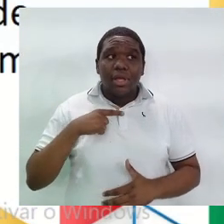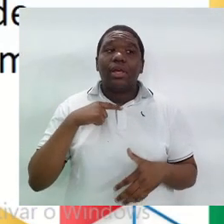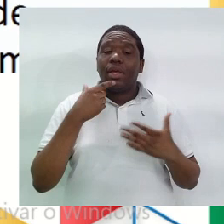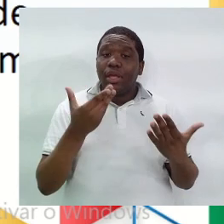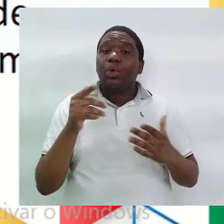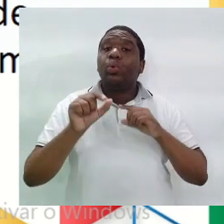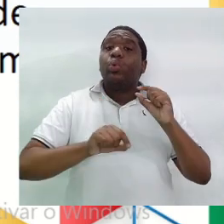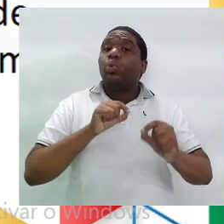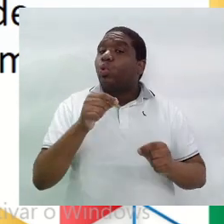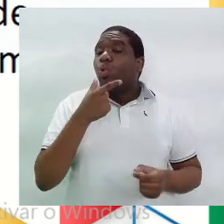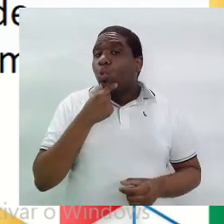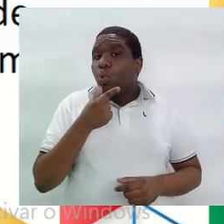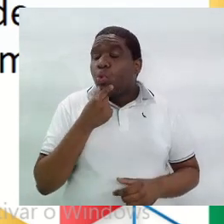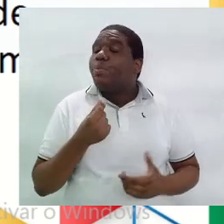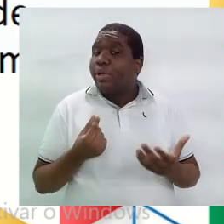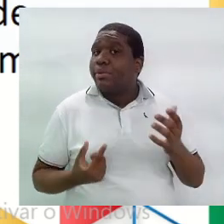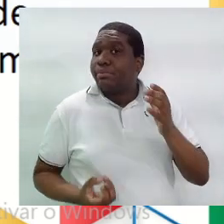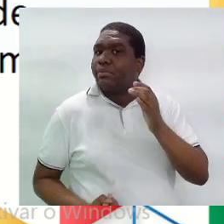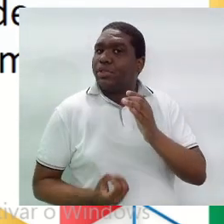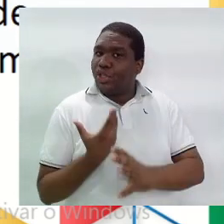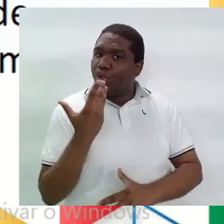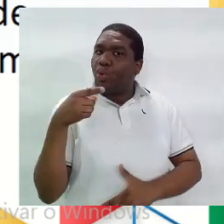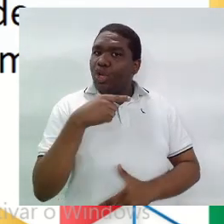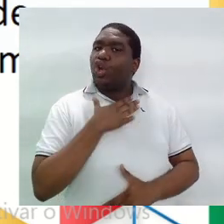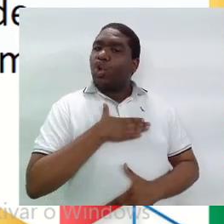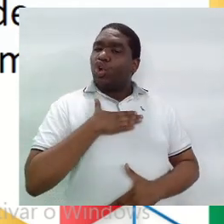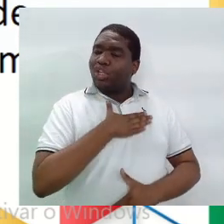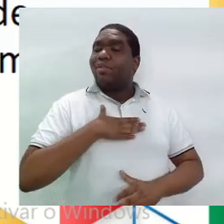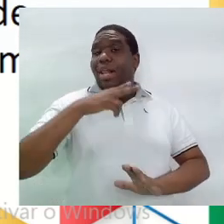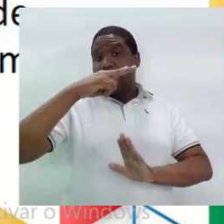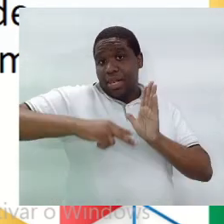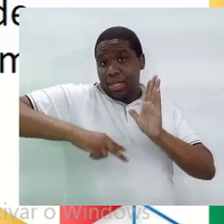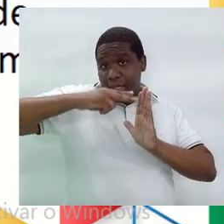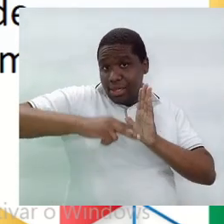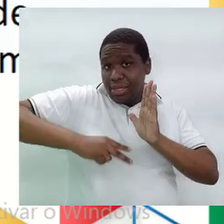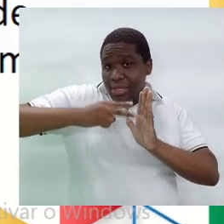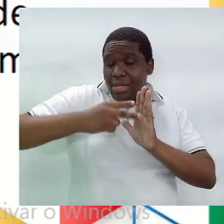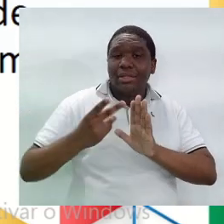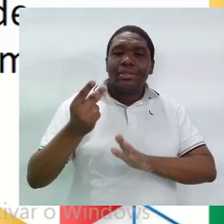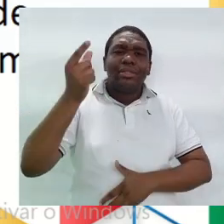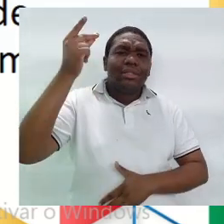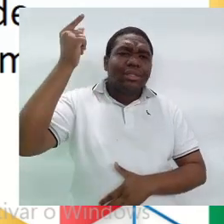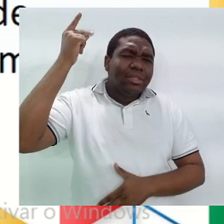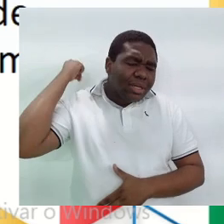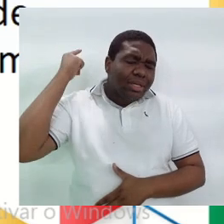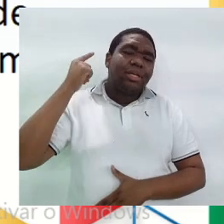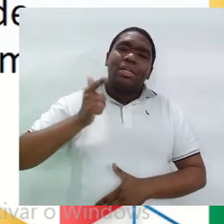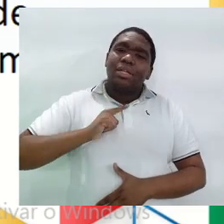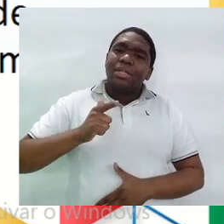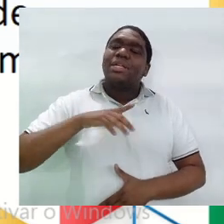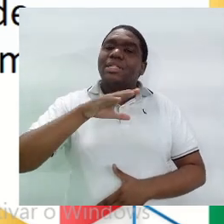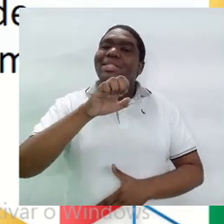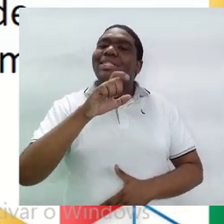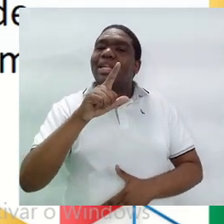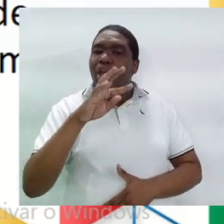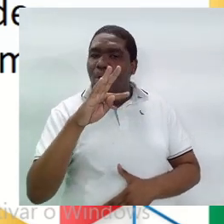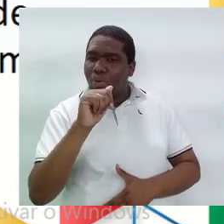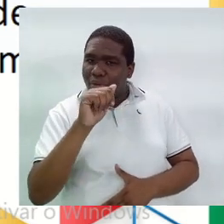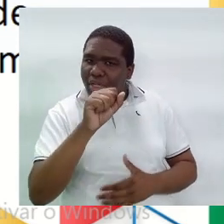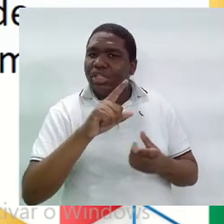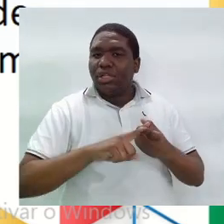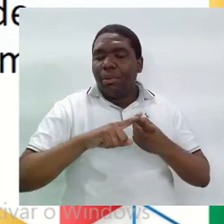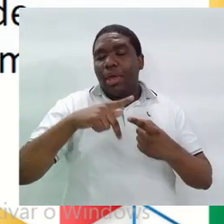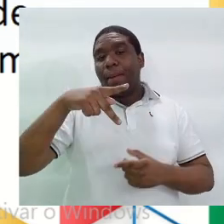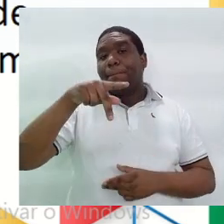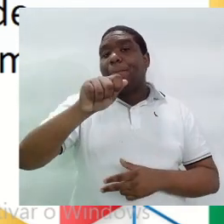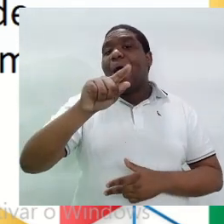questão. Ele, o fundador, gostava de ler sobre os antigos rituais celtas e pagãos que